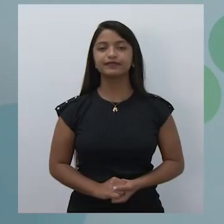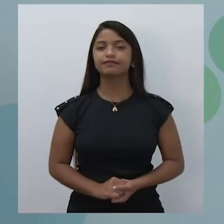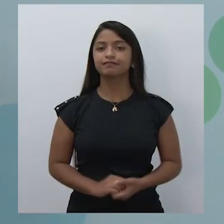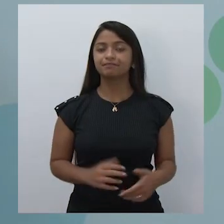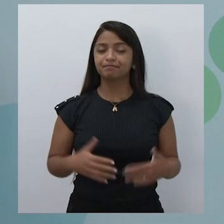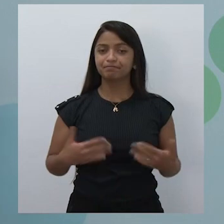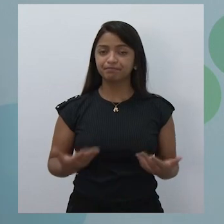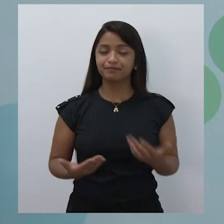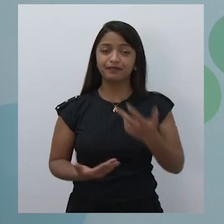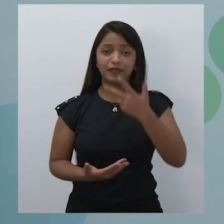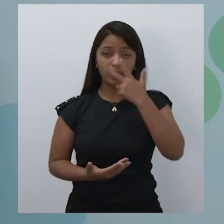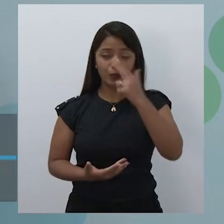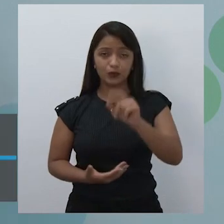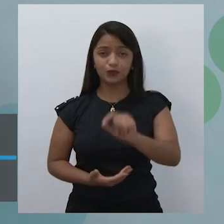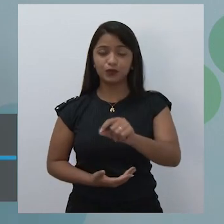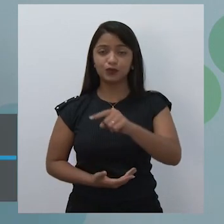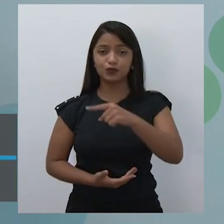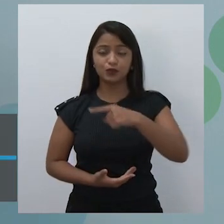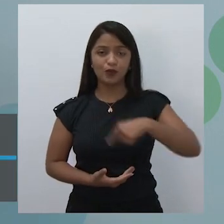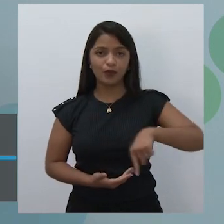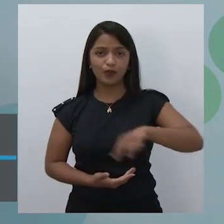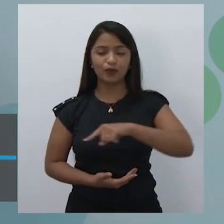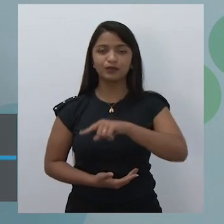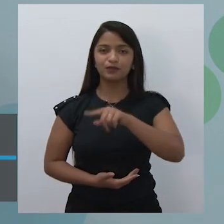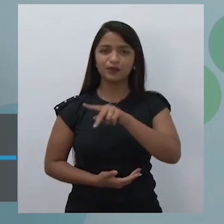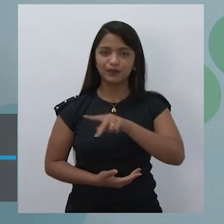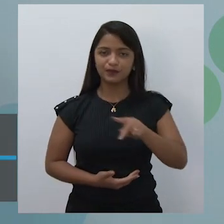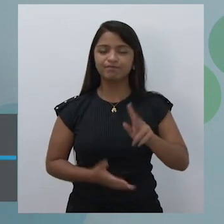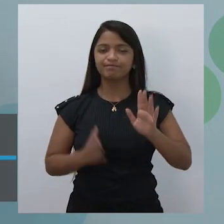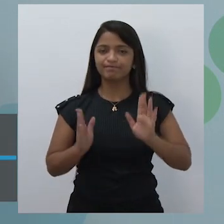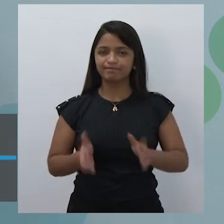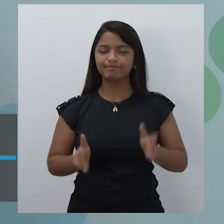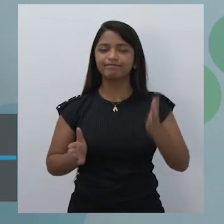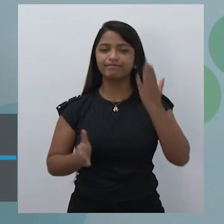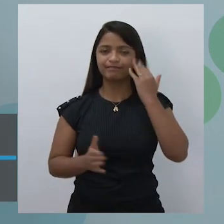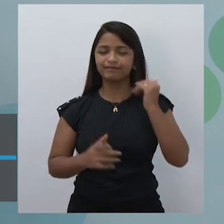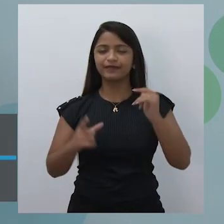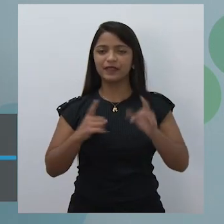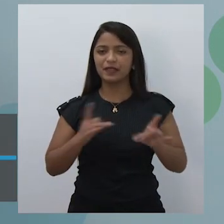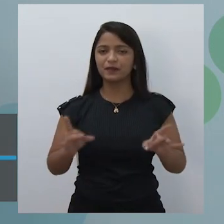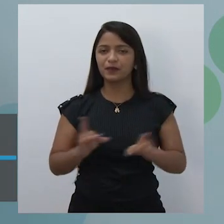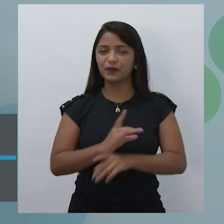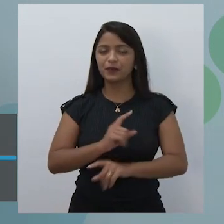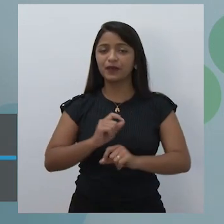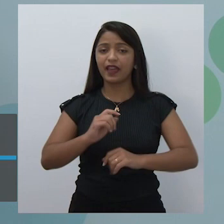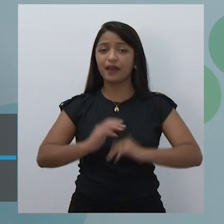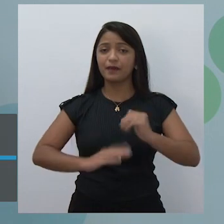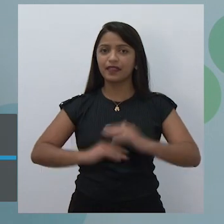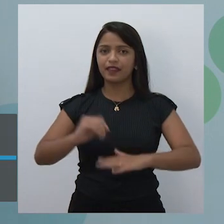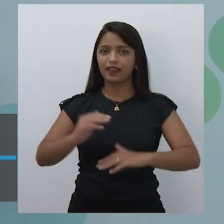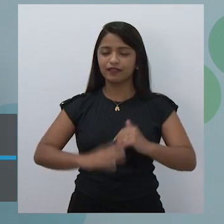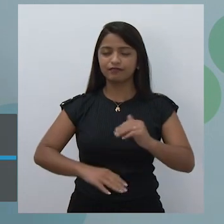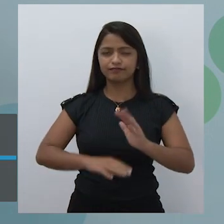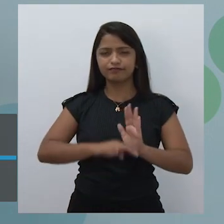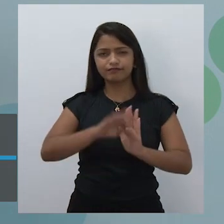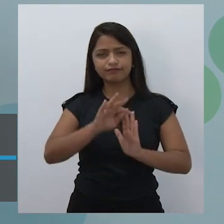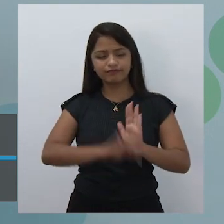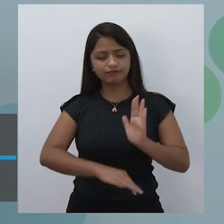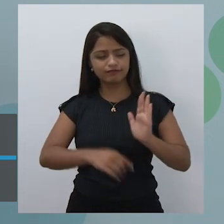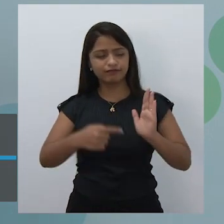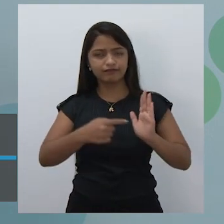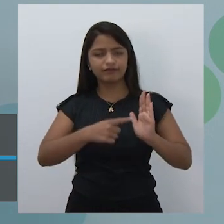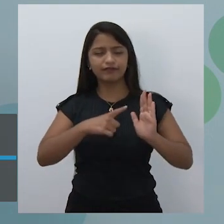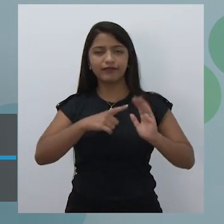Eu acho que todos nós, professores, já temos desenvolvida a habilidade de localizar informação explícita no texto,